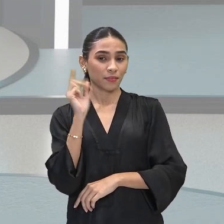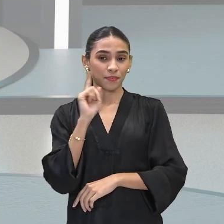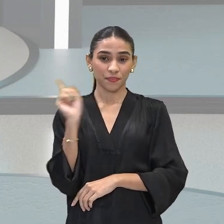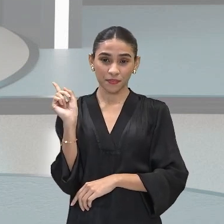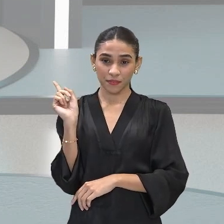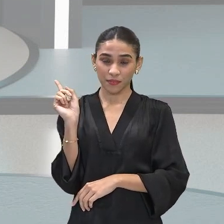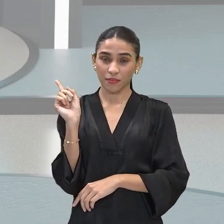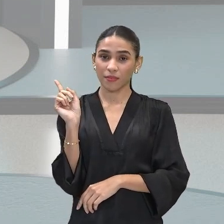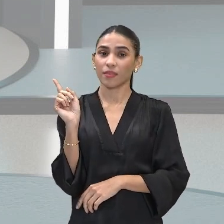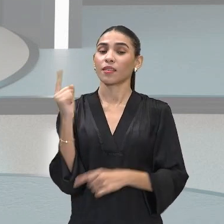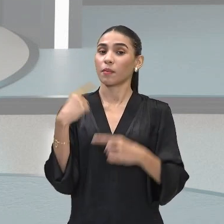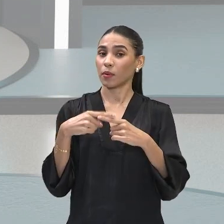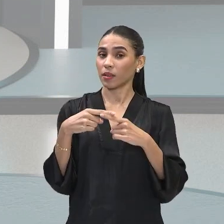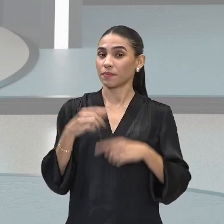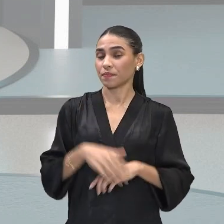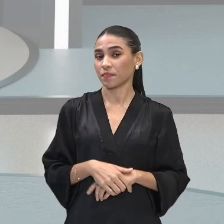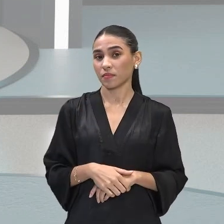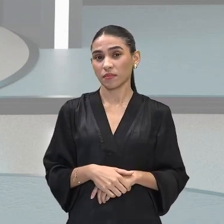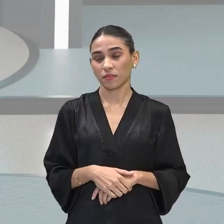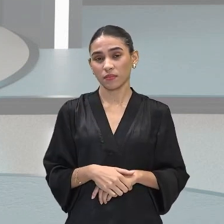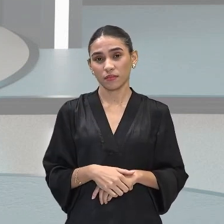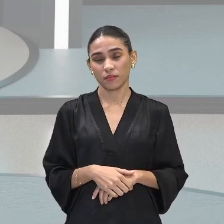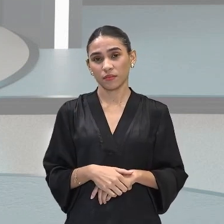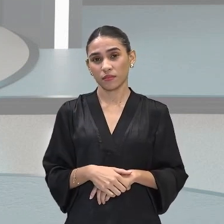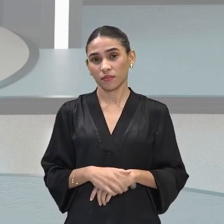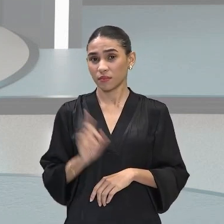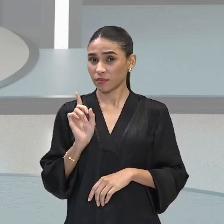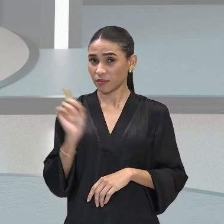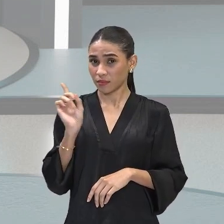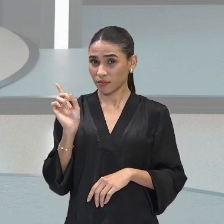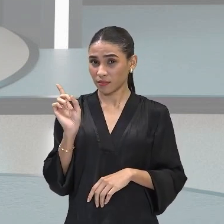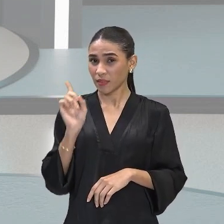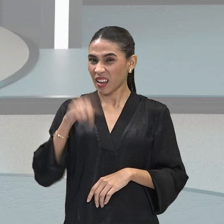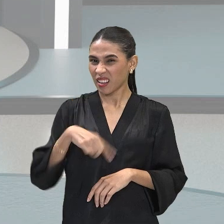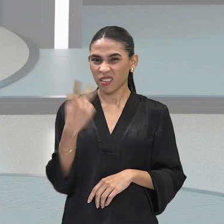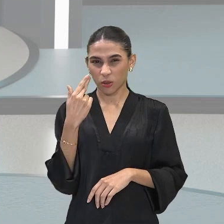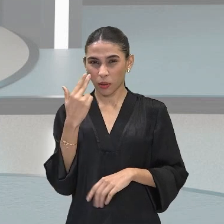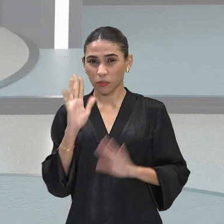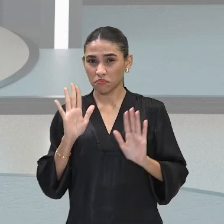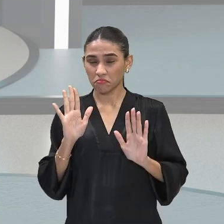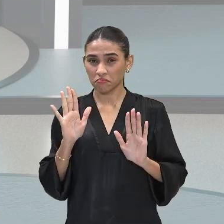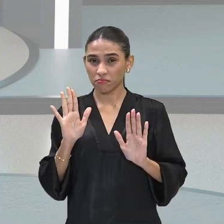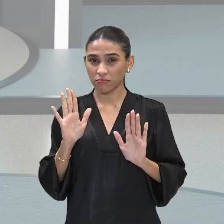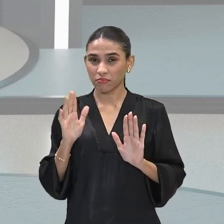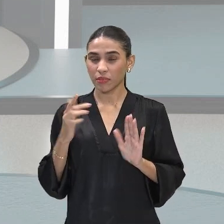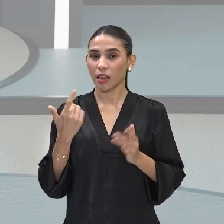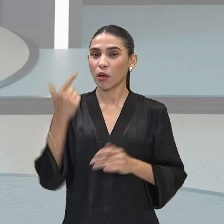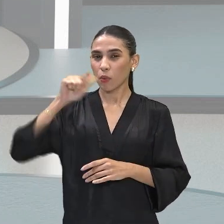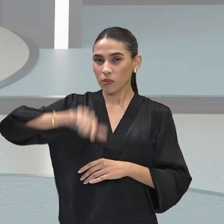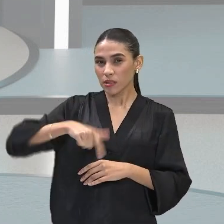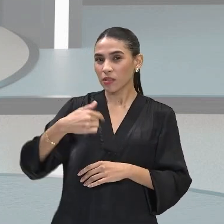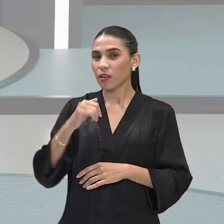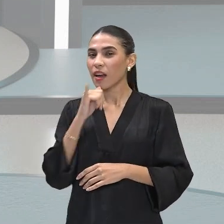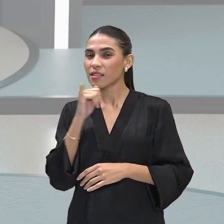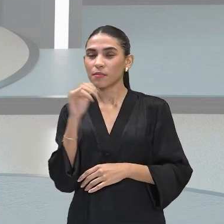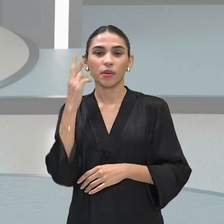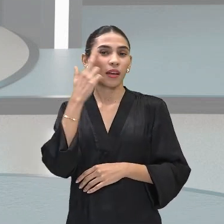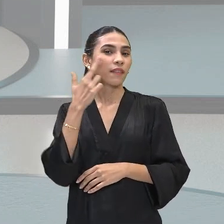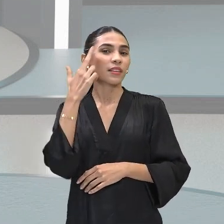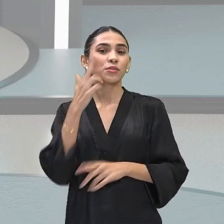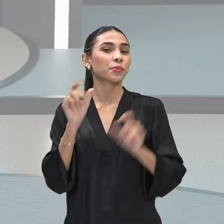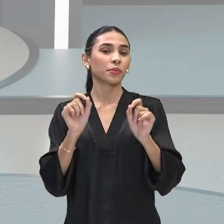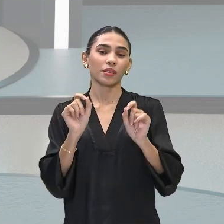Por quê? Será que isso daí é comum? Isso me leva a refletir sobre o